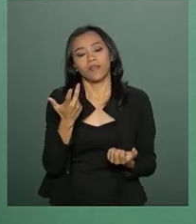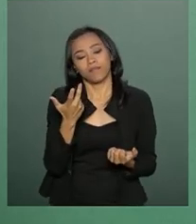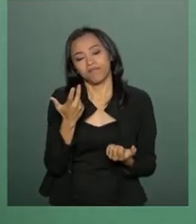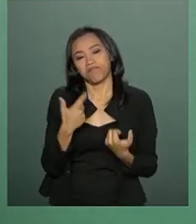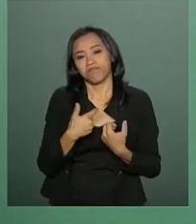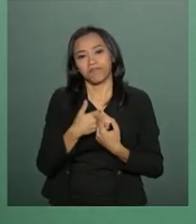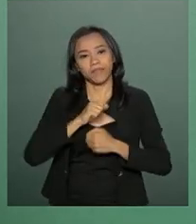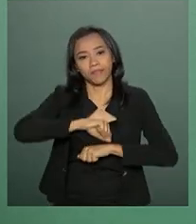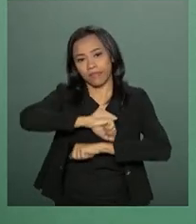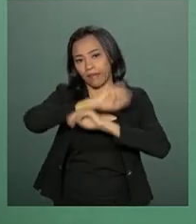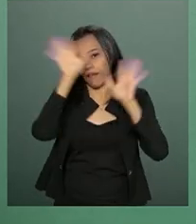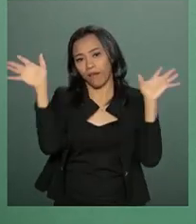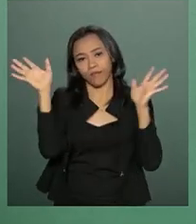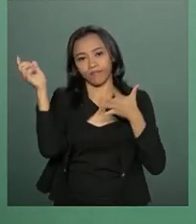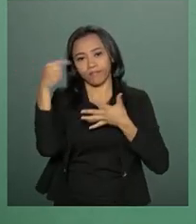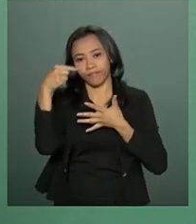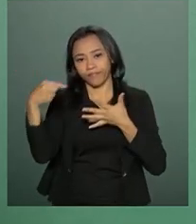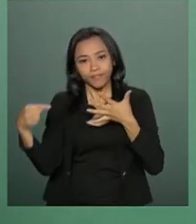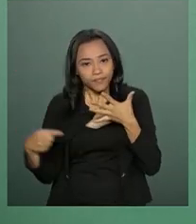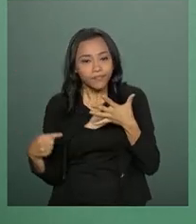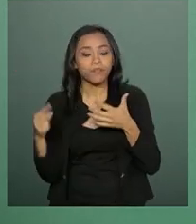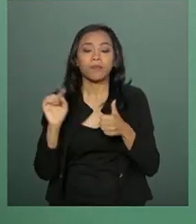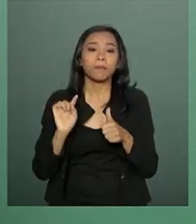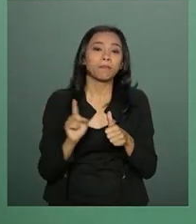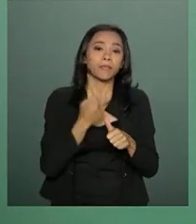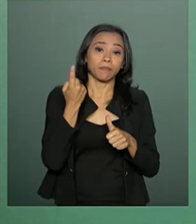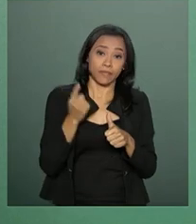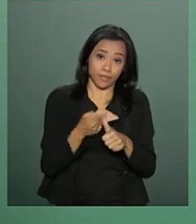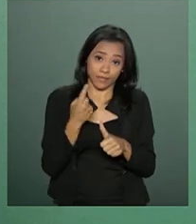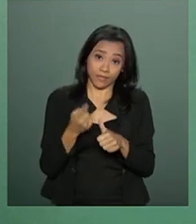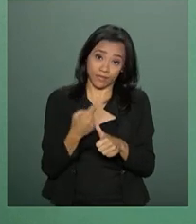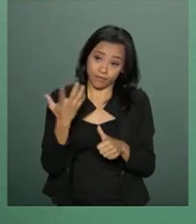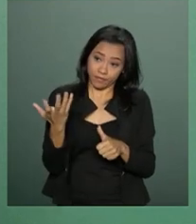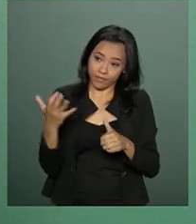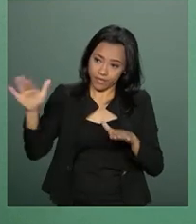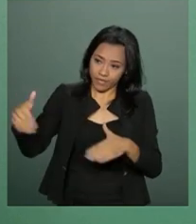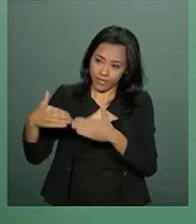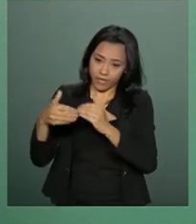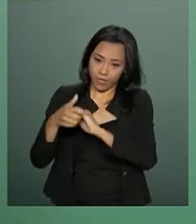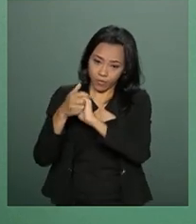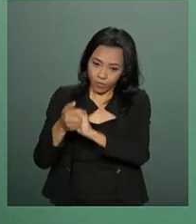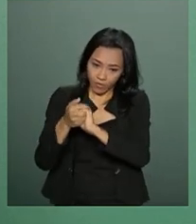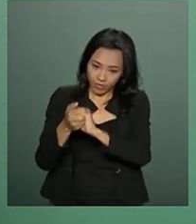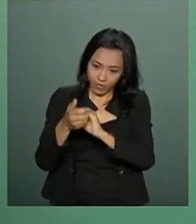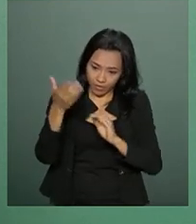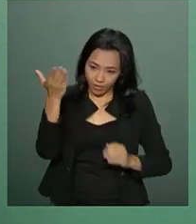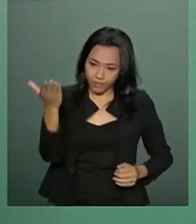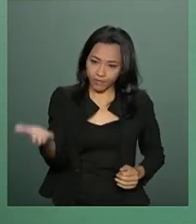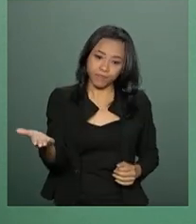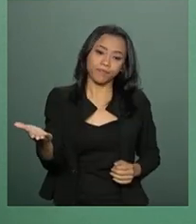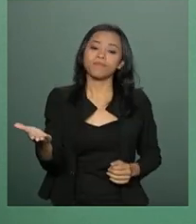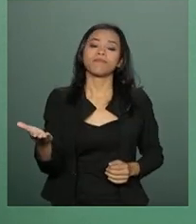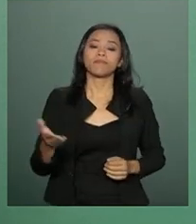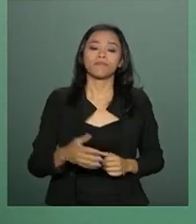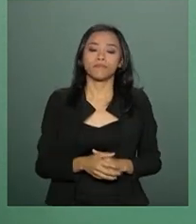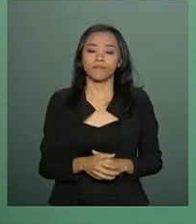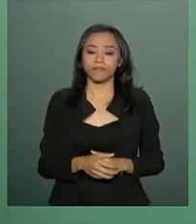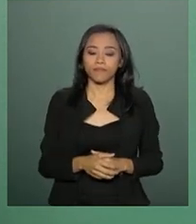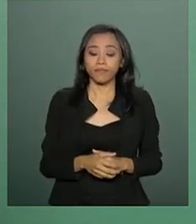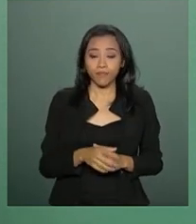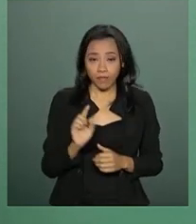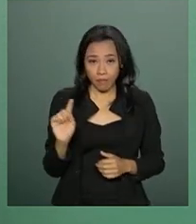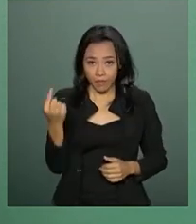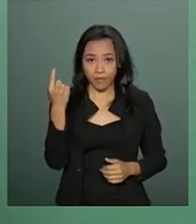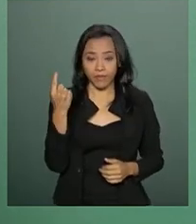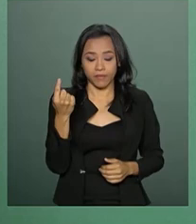né a primeira delas senhor estiver quero cumprimentá lo também há a primeira